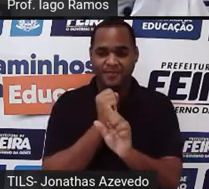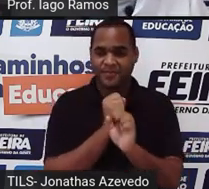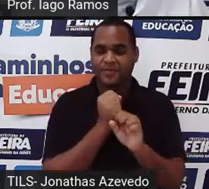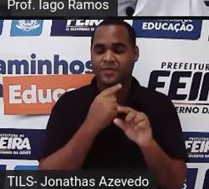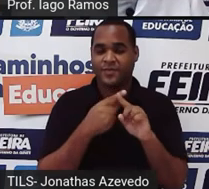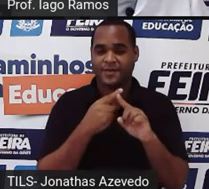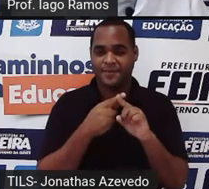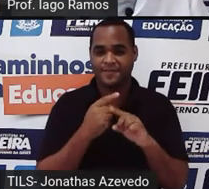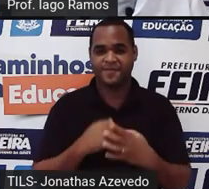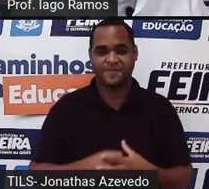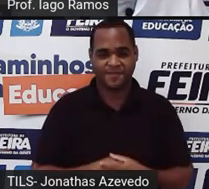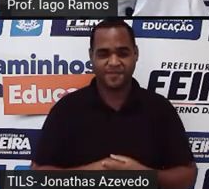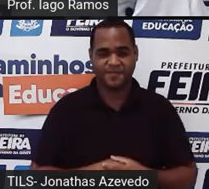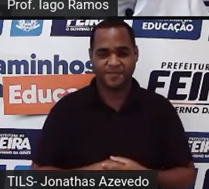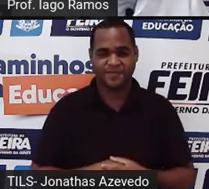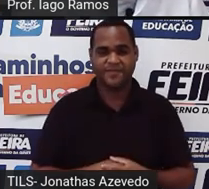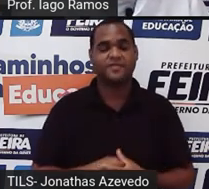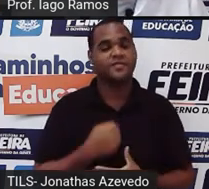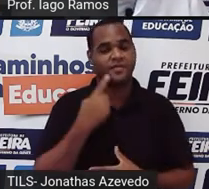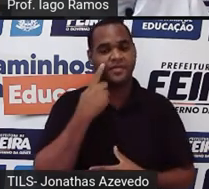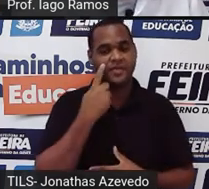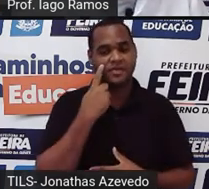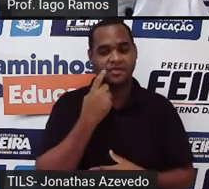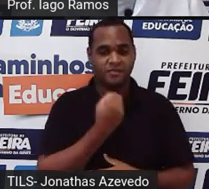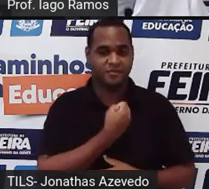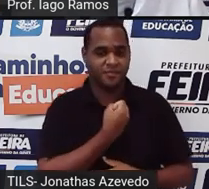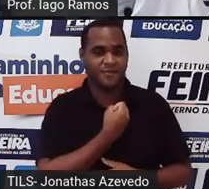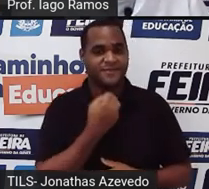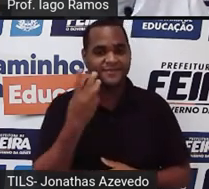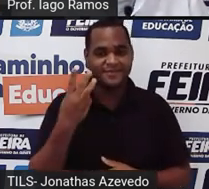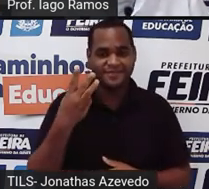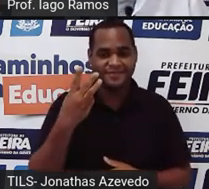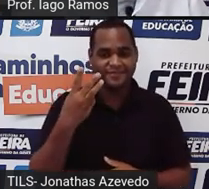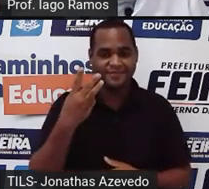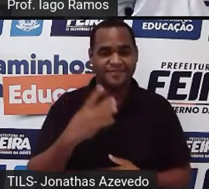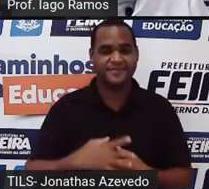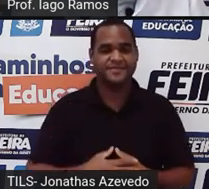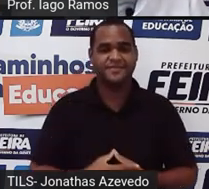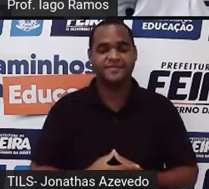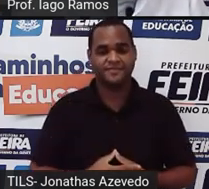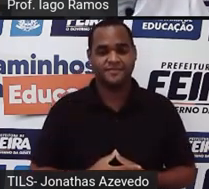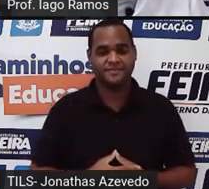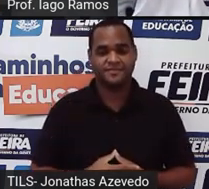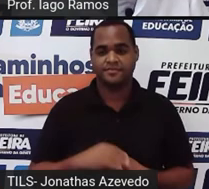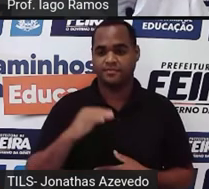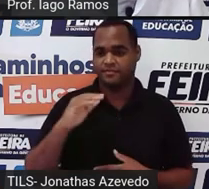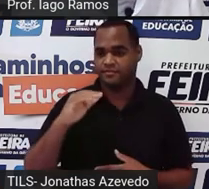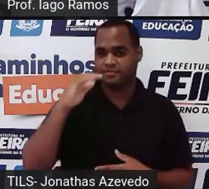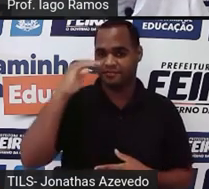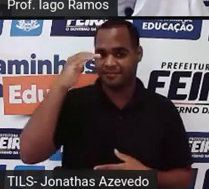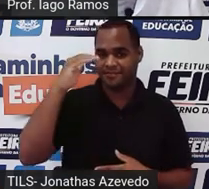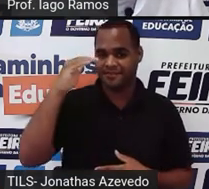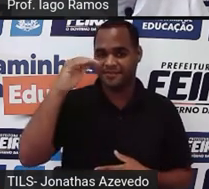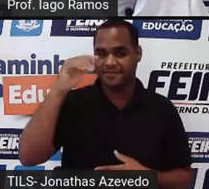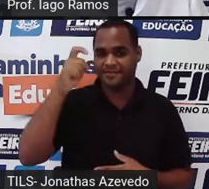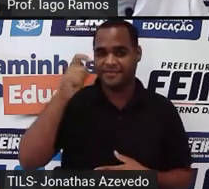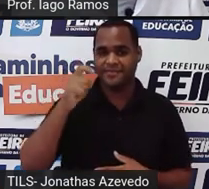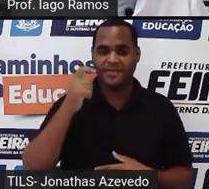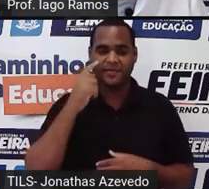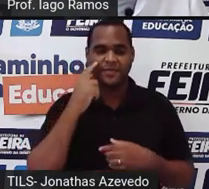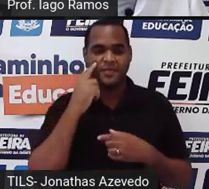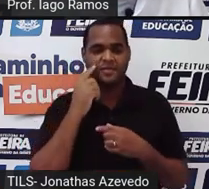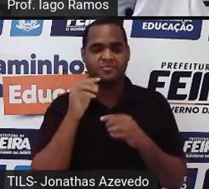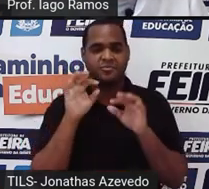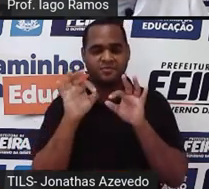Então, eu vou pegar ali para o A, que é a base, o número 3. E o expoente ali, né, que vai ser uma fração, eu